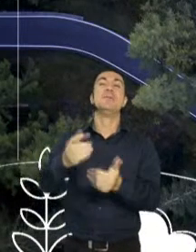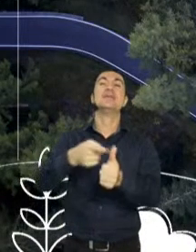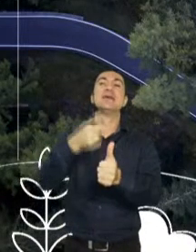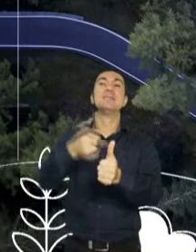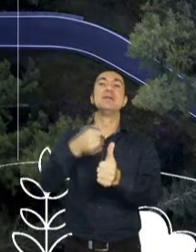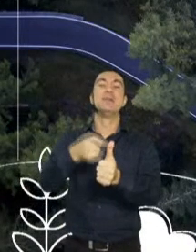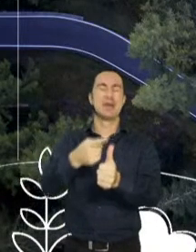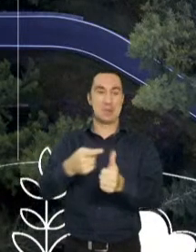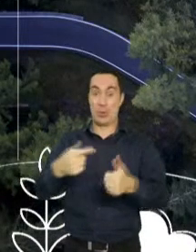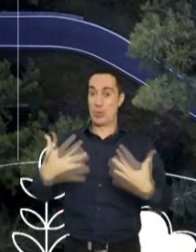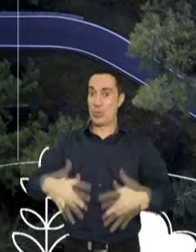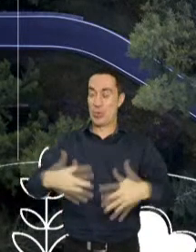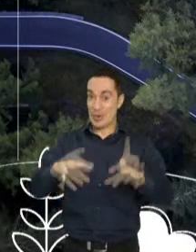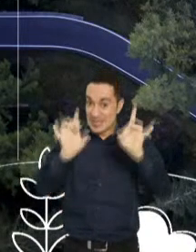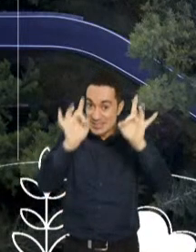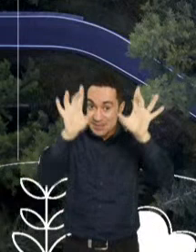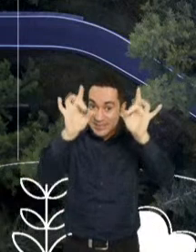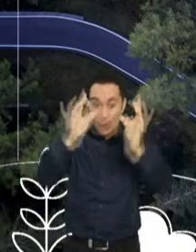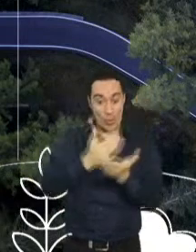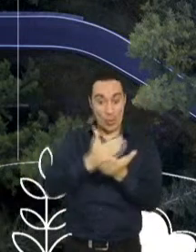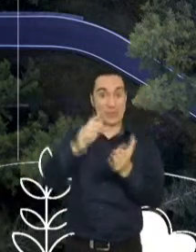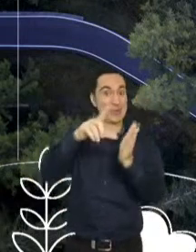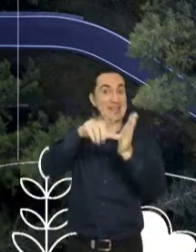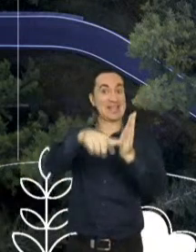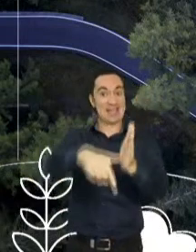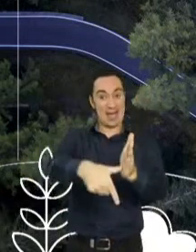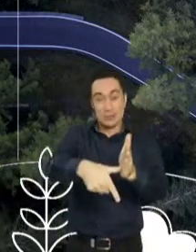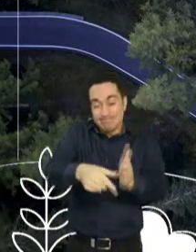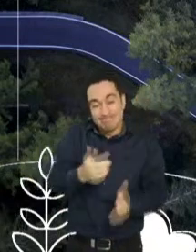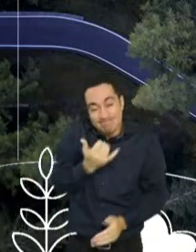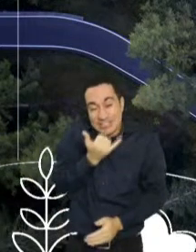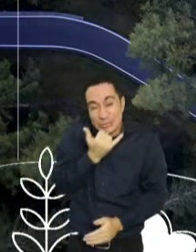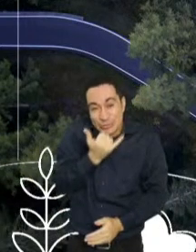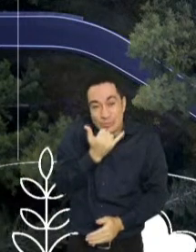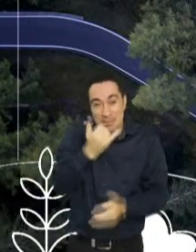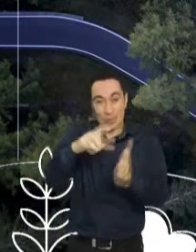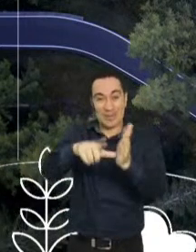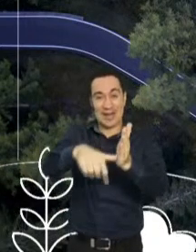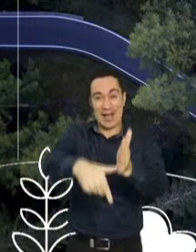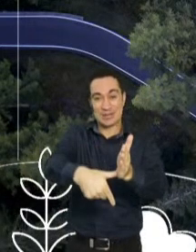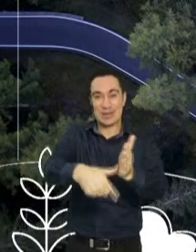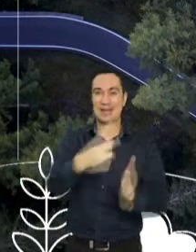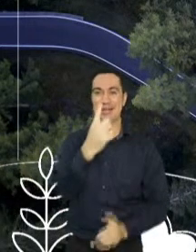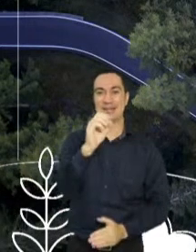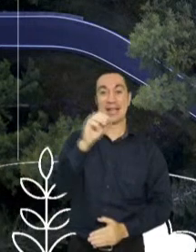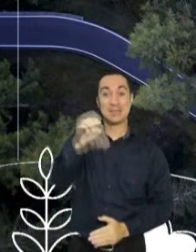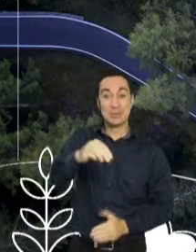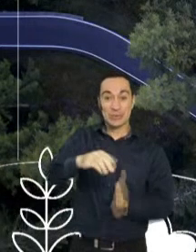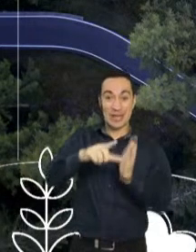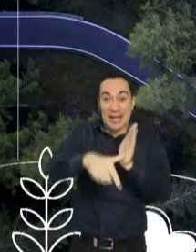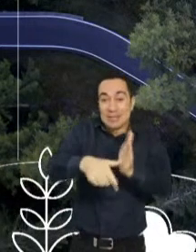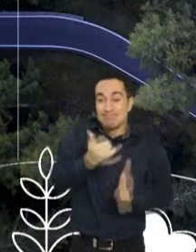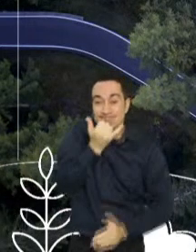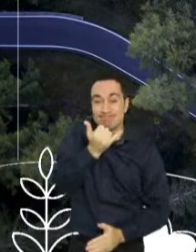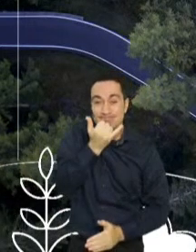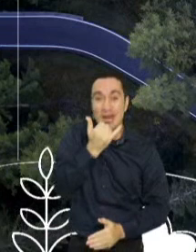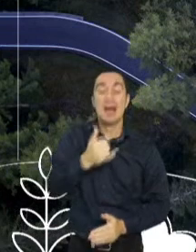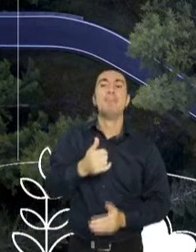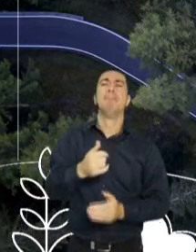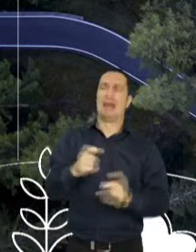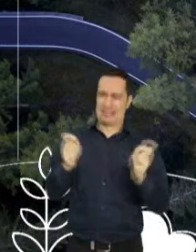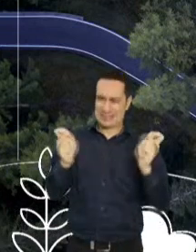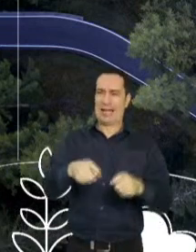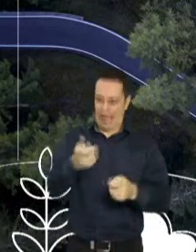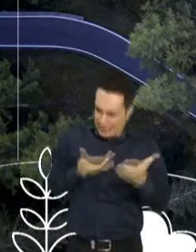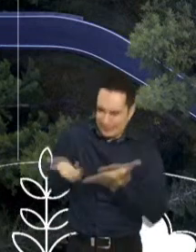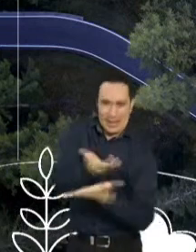começar quente, porque a gente já começou um pouquinho atrasado, peço desculpas por isso, uns 10 minutinhos atrasados, mas a gente já quer você dentro